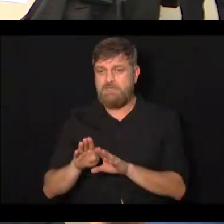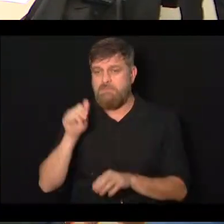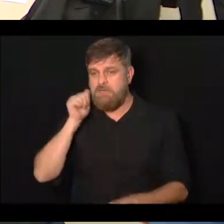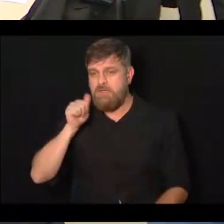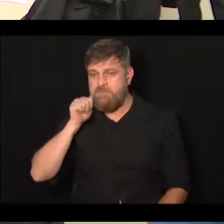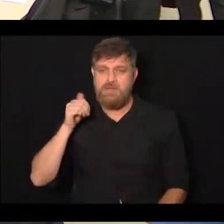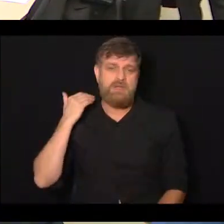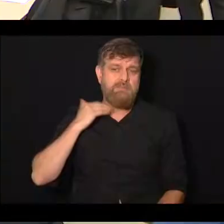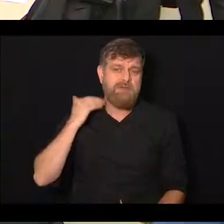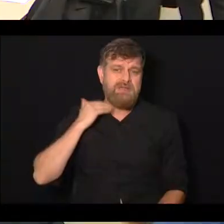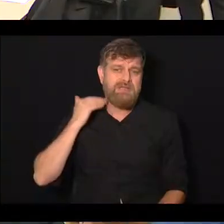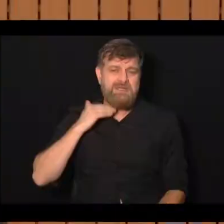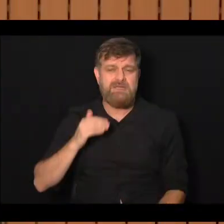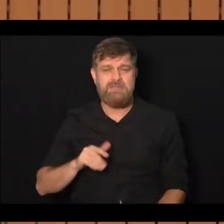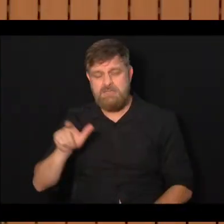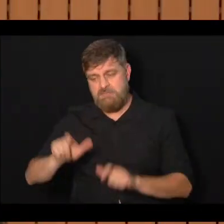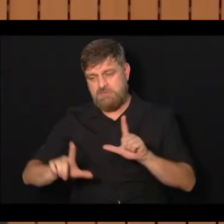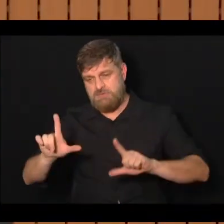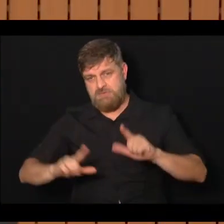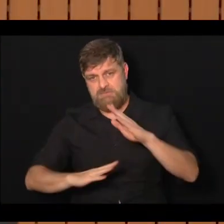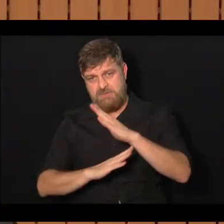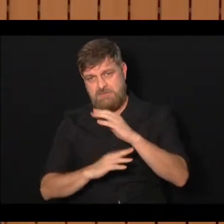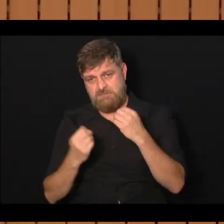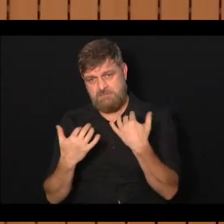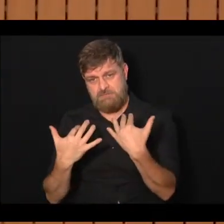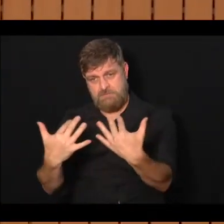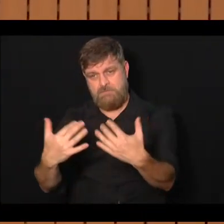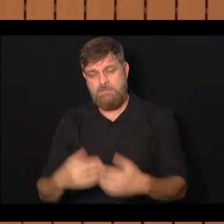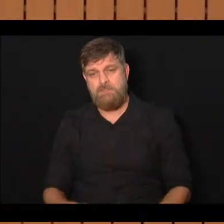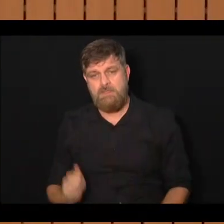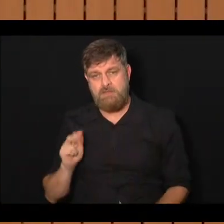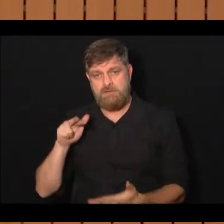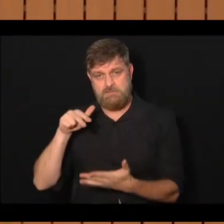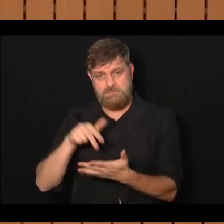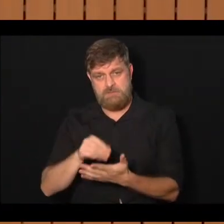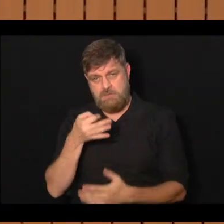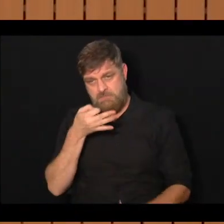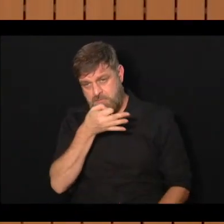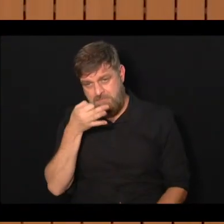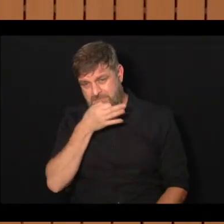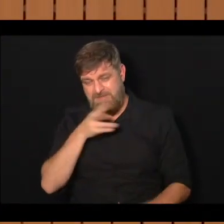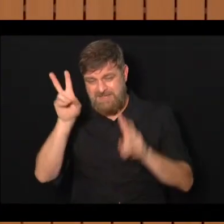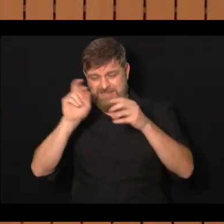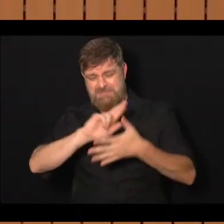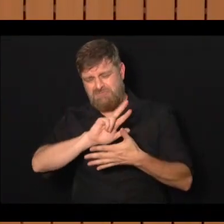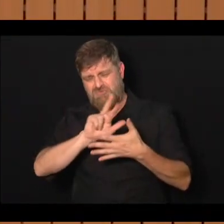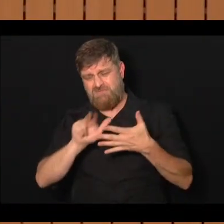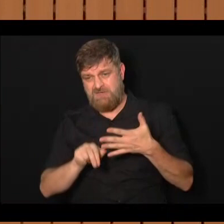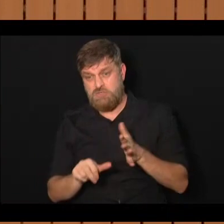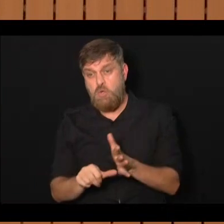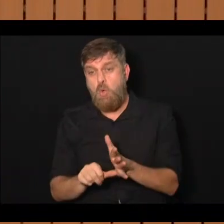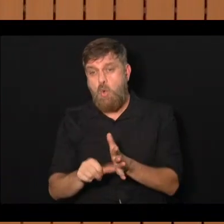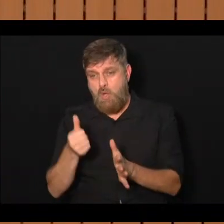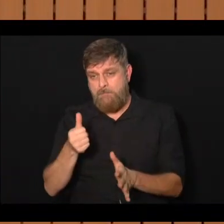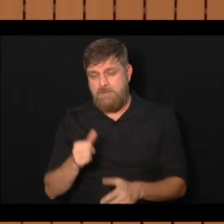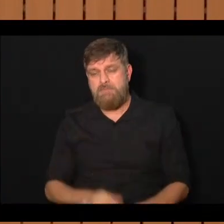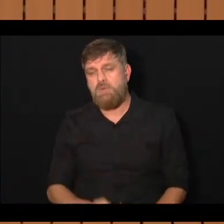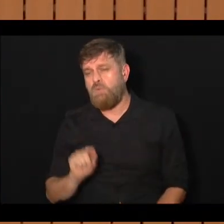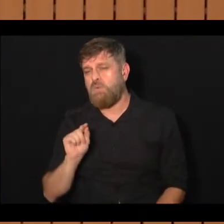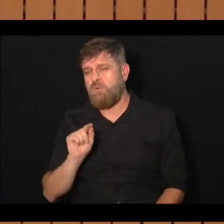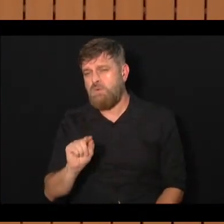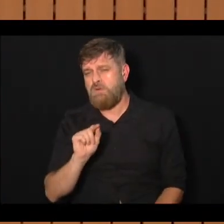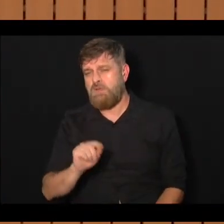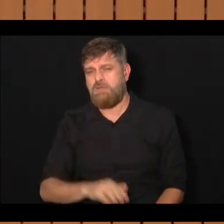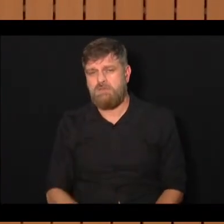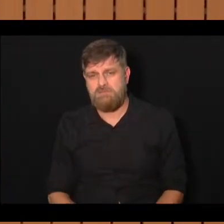vereadores, público que nos assiste na TV Câmara. Venho fazer uso da tribuna para tratar de vários assuntos. O primeiro assunto que eu gostaria de tratar